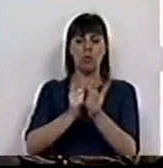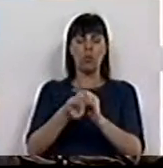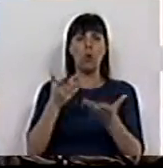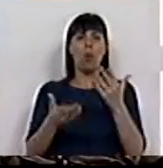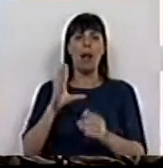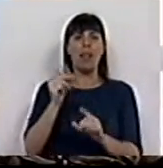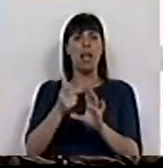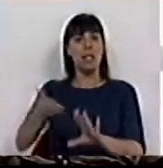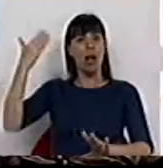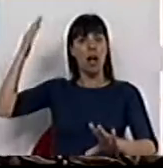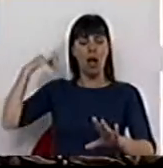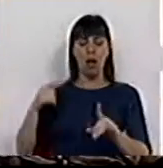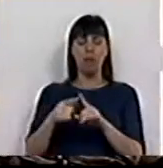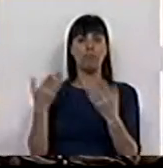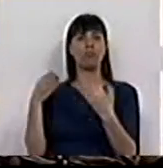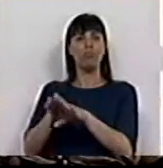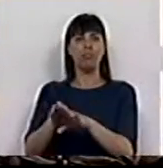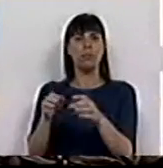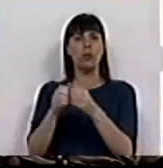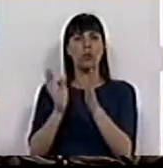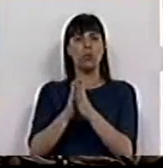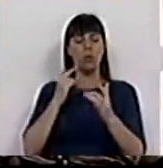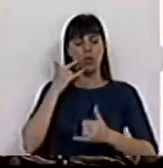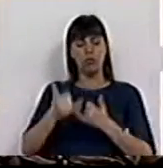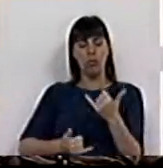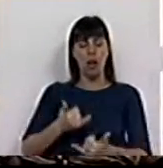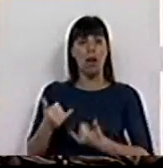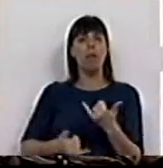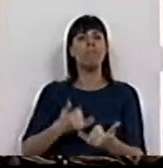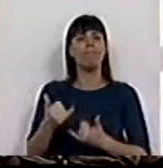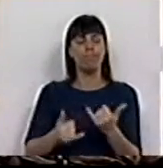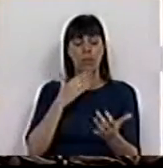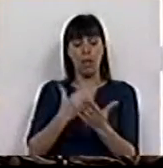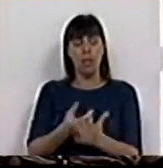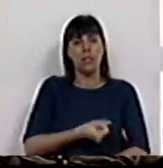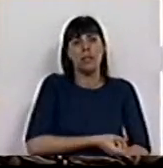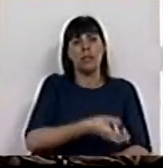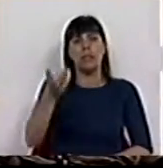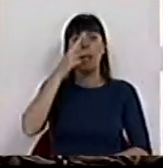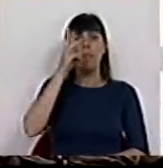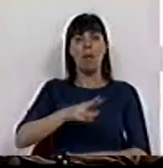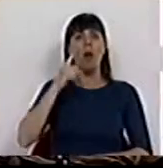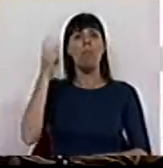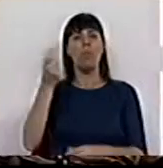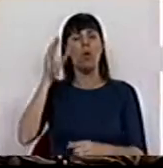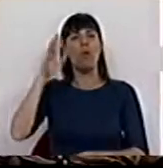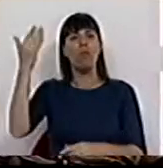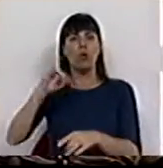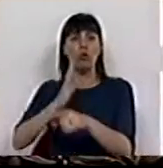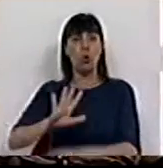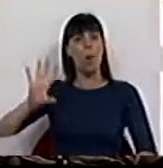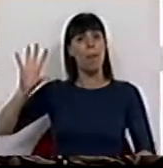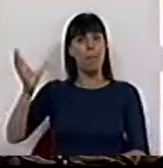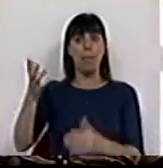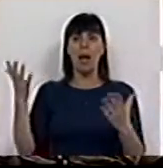década anterior, e as portas fechadas a toda uma geração levaram centenas de milhares a procurar futuro noutro